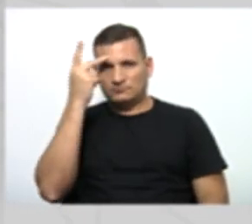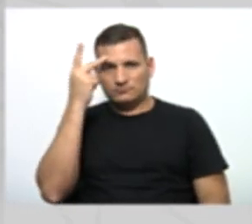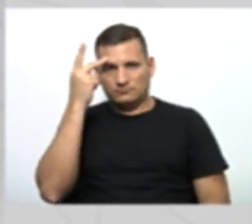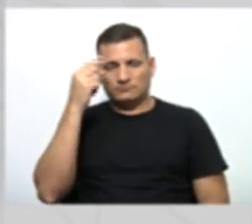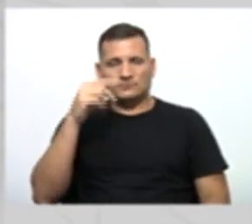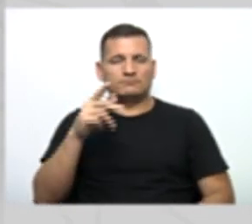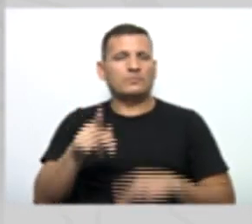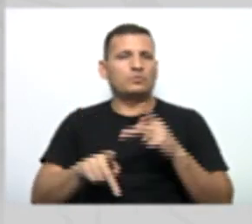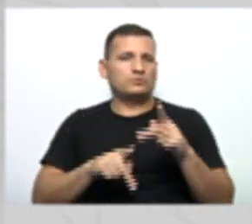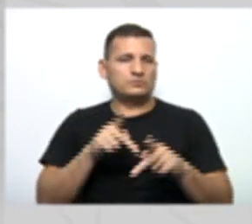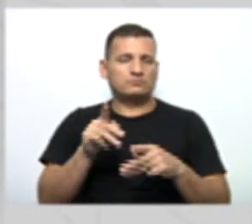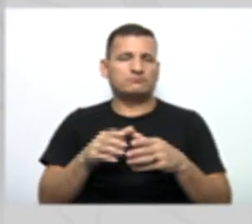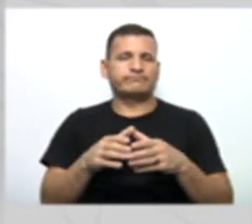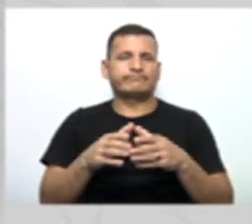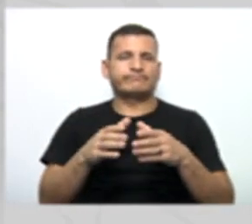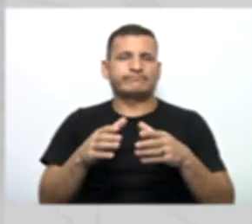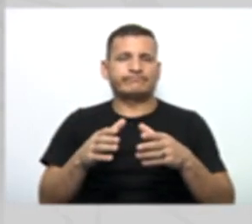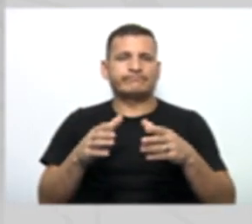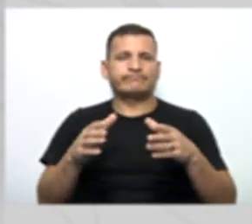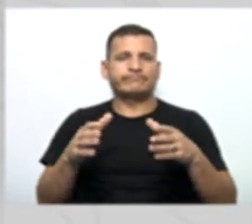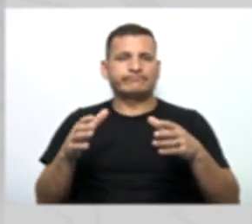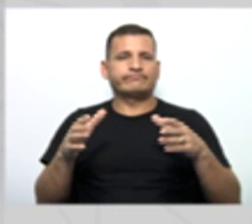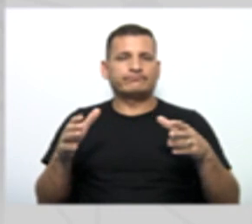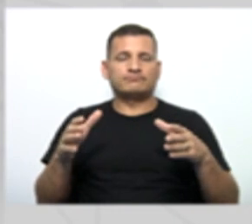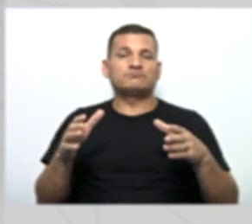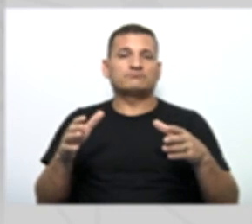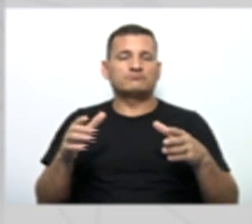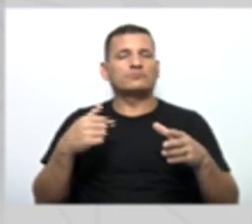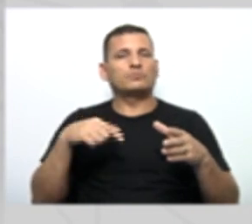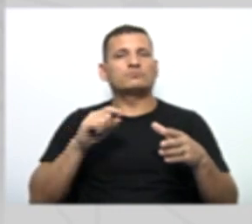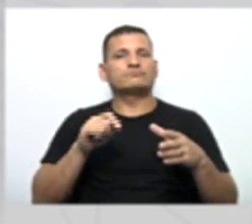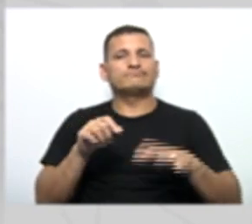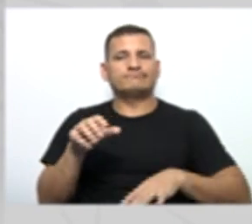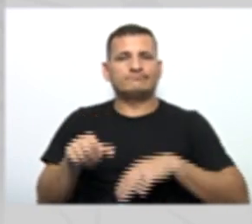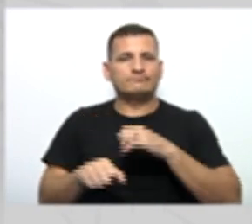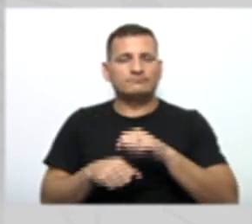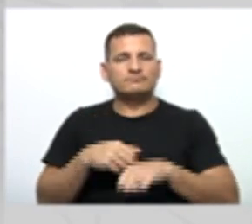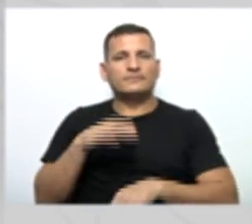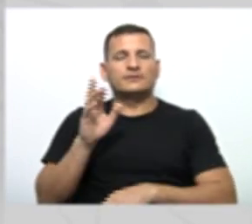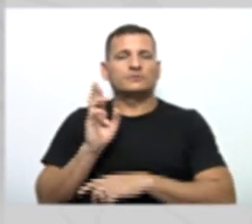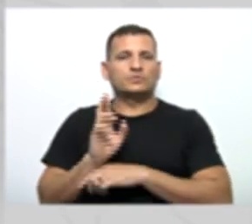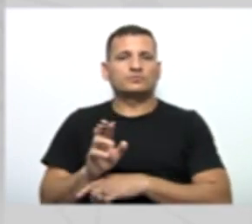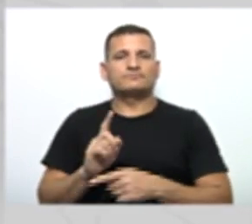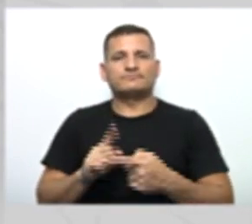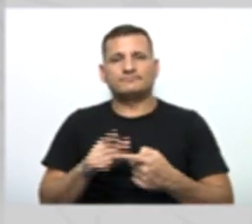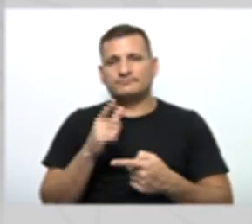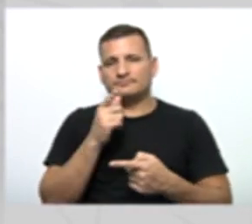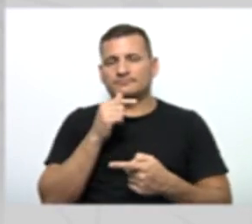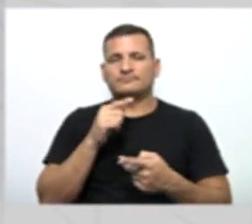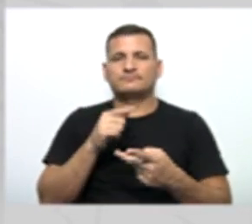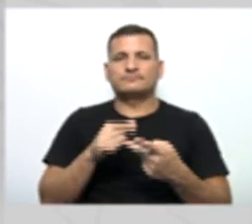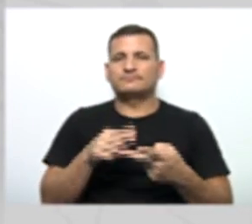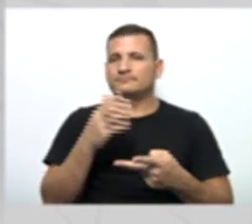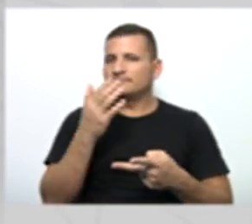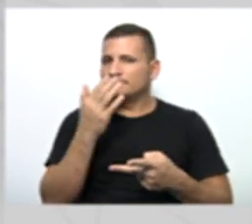nós necessitamos a cada dia buscar mais recursos. Precisamos de mais alimentos, precisamos de mais água,